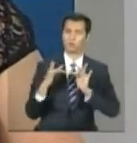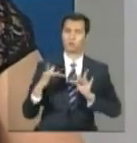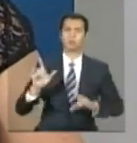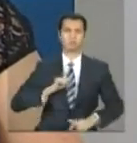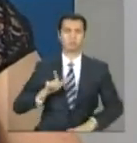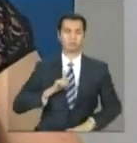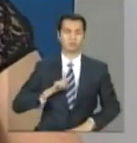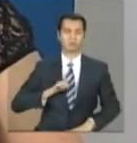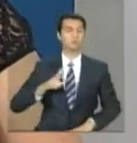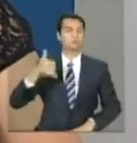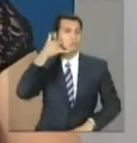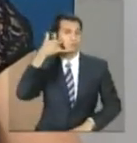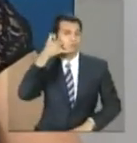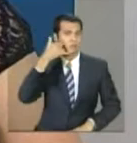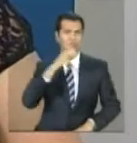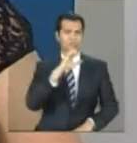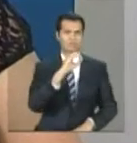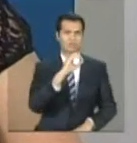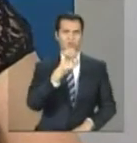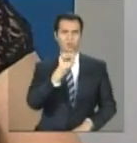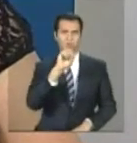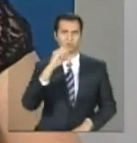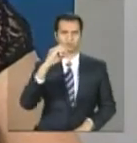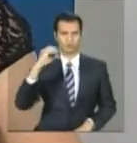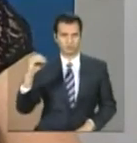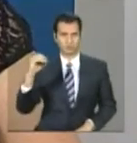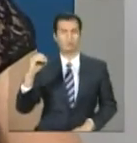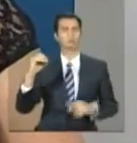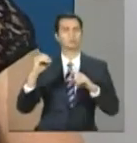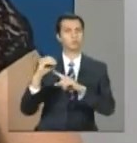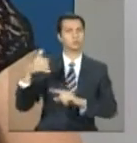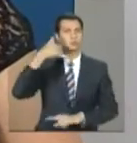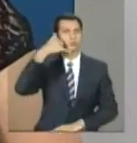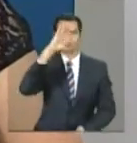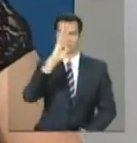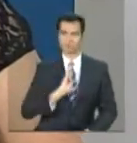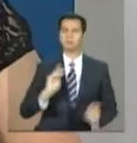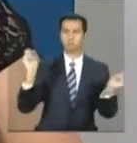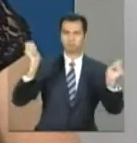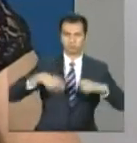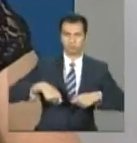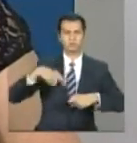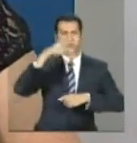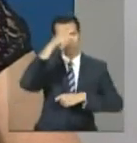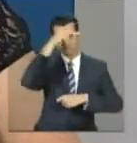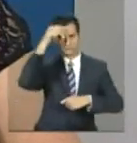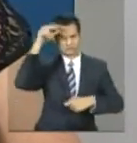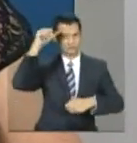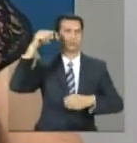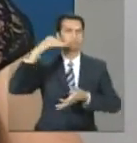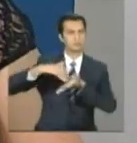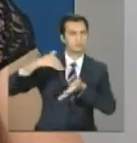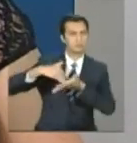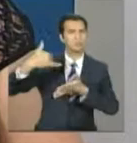a Central 0800, que é a Central Fome Zero, para a qual os municípios podem ligar e tirar